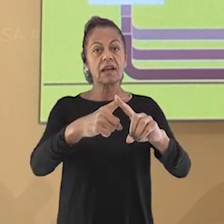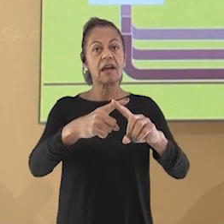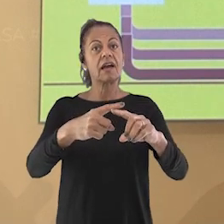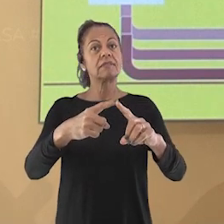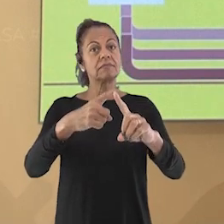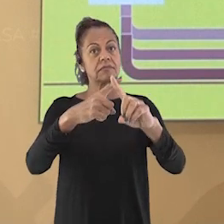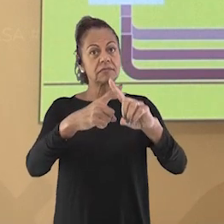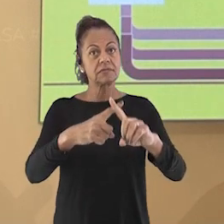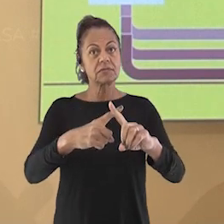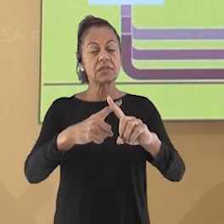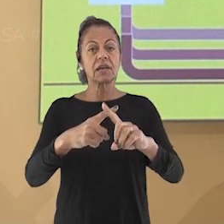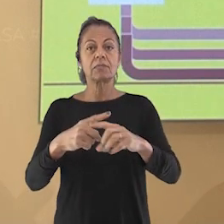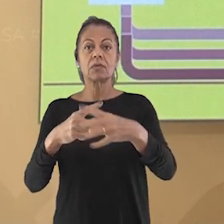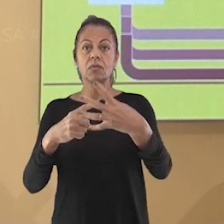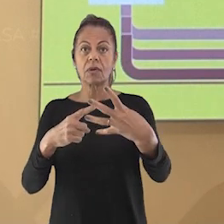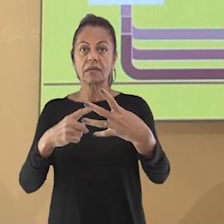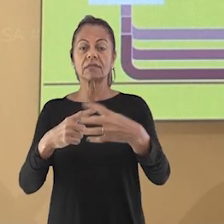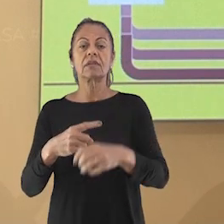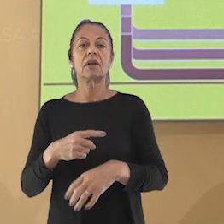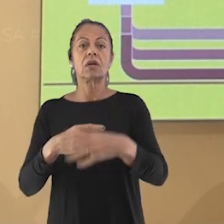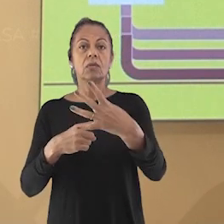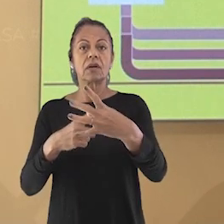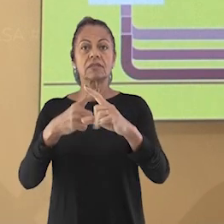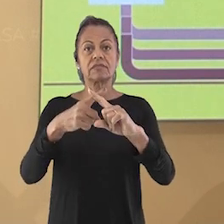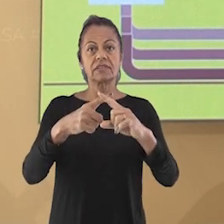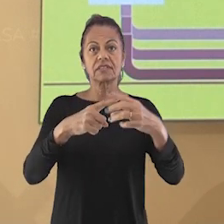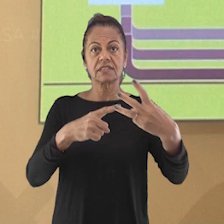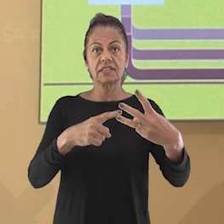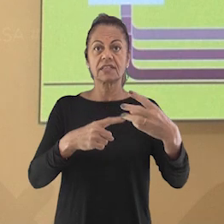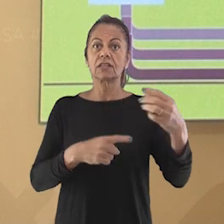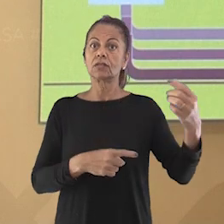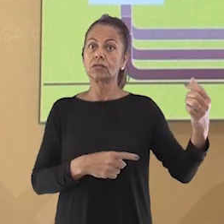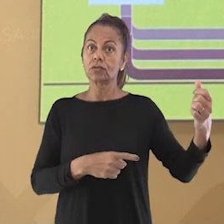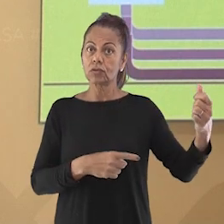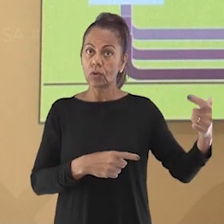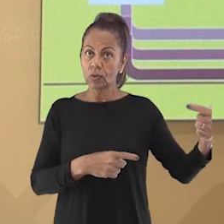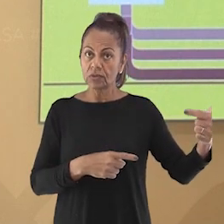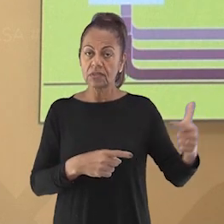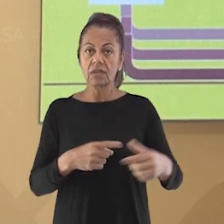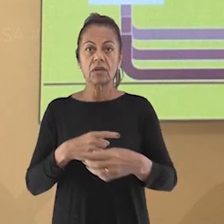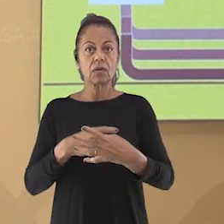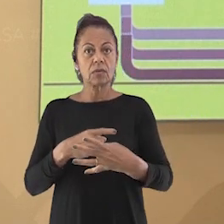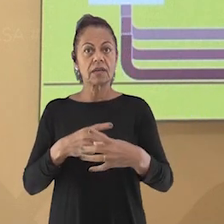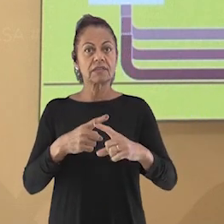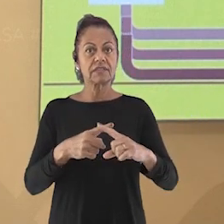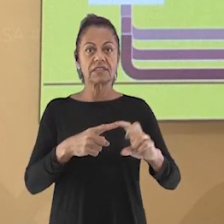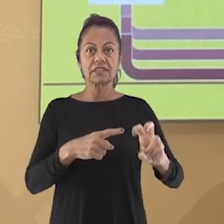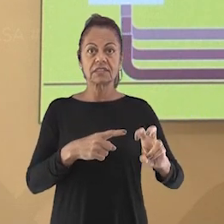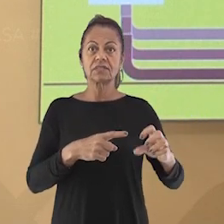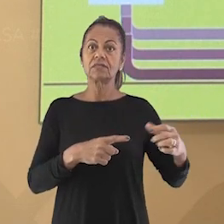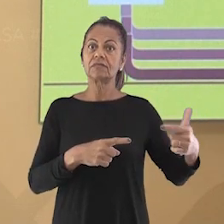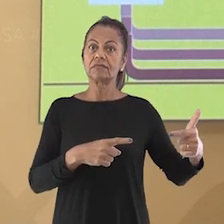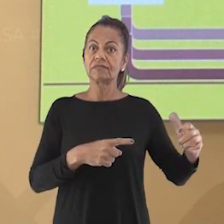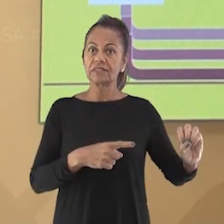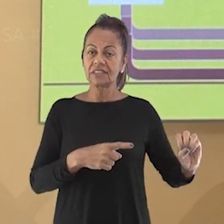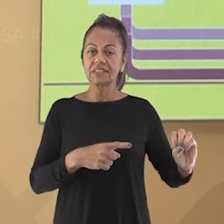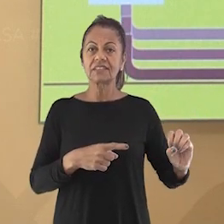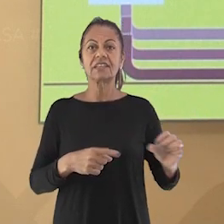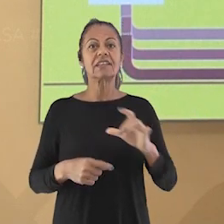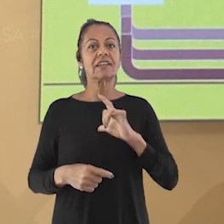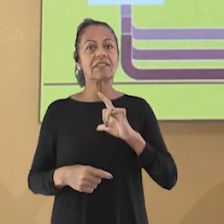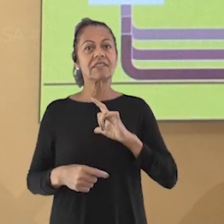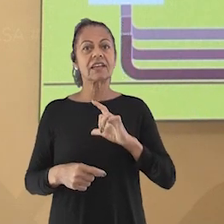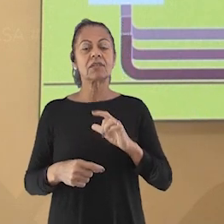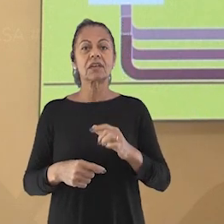inicial por 4. 4 vezes 3, 12. 4 vezes 5, 20. Então, nós